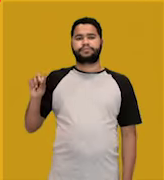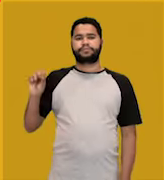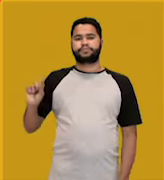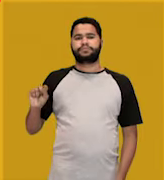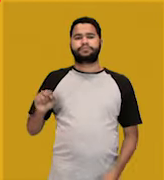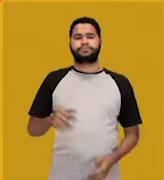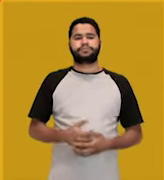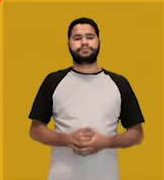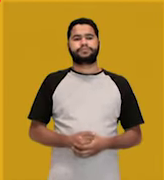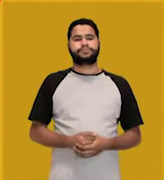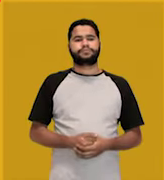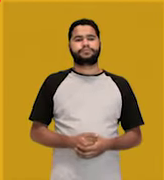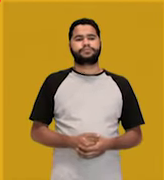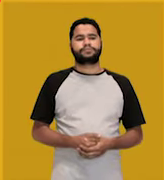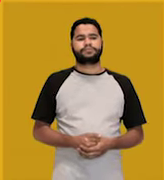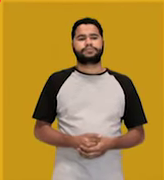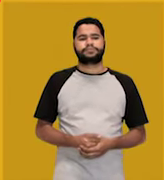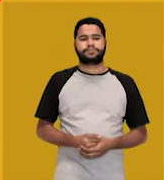20